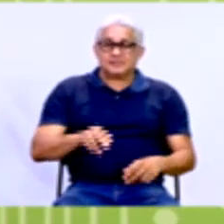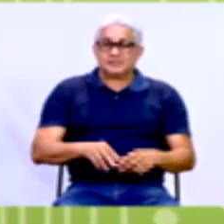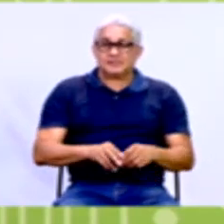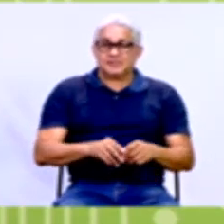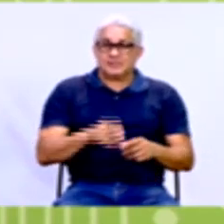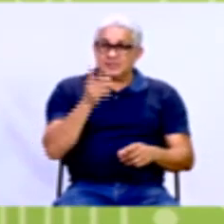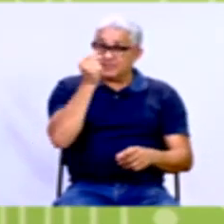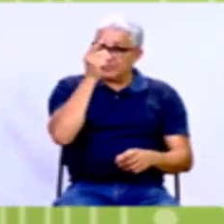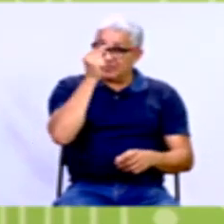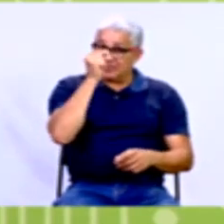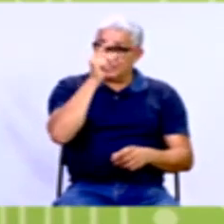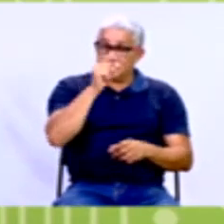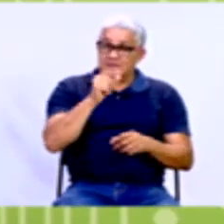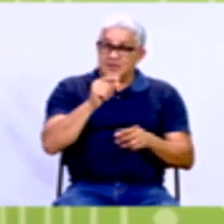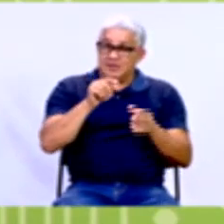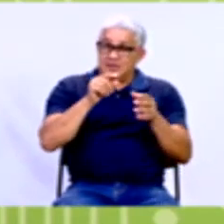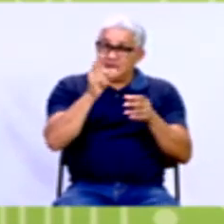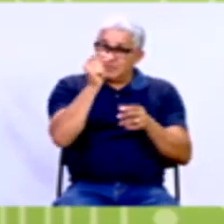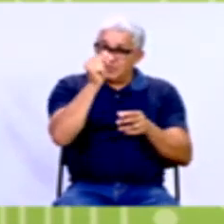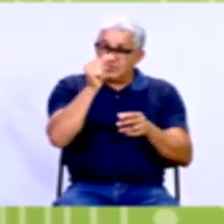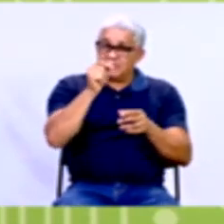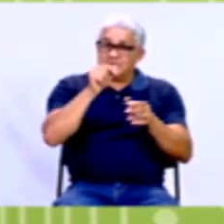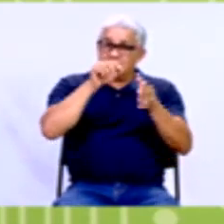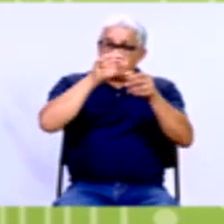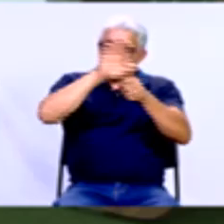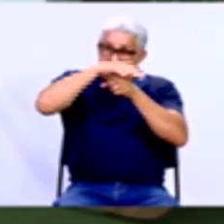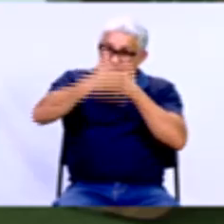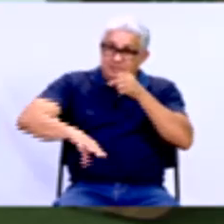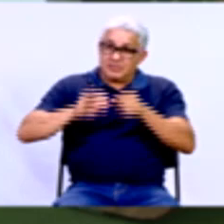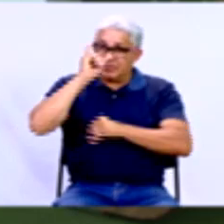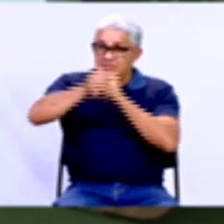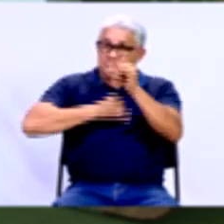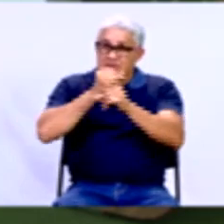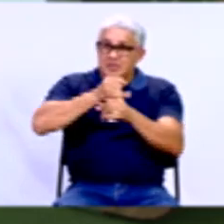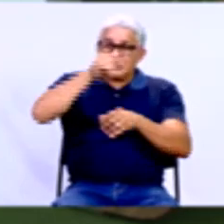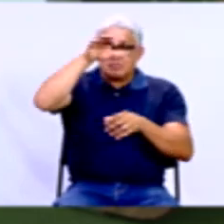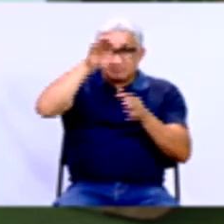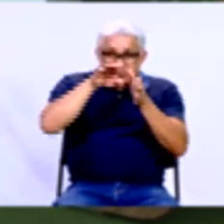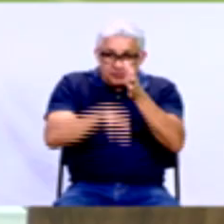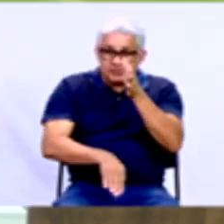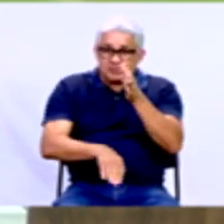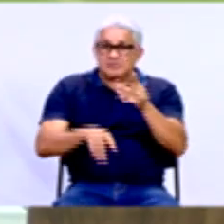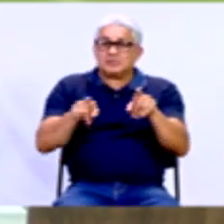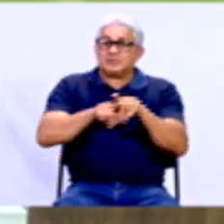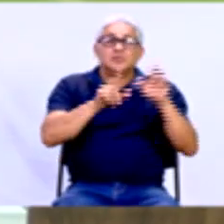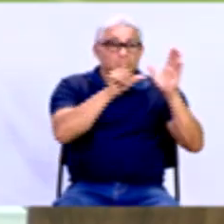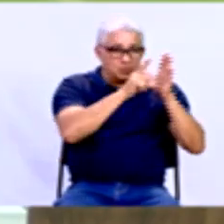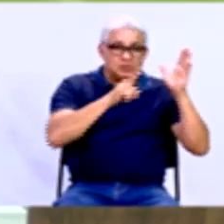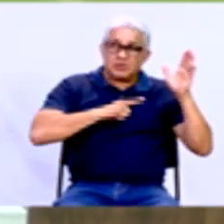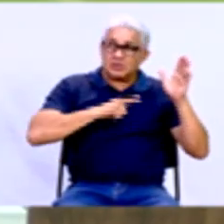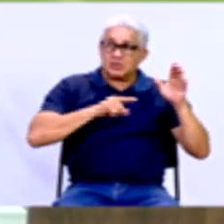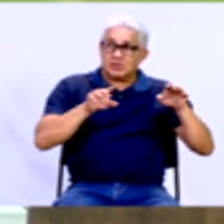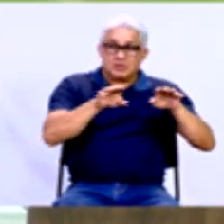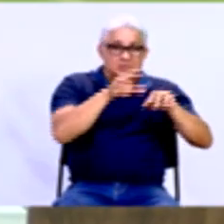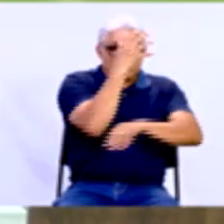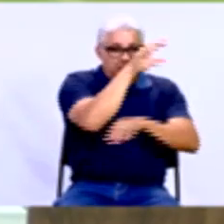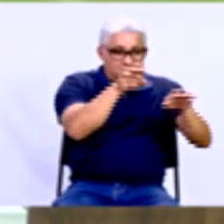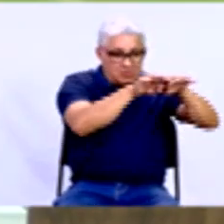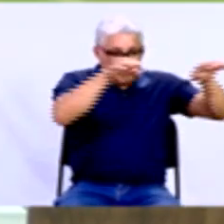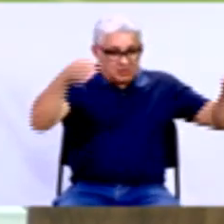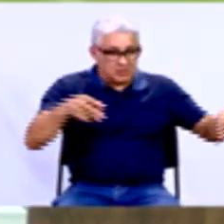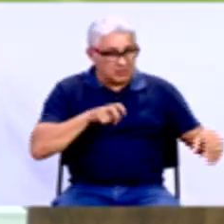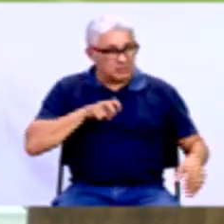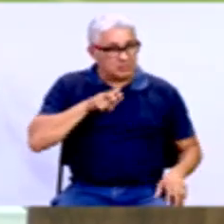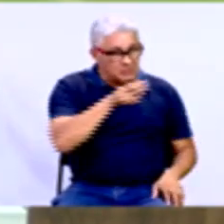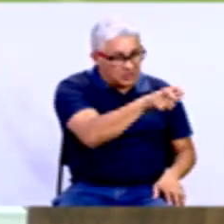mais baixos, né? Porque... Hoje tem lojas, professora, que colocam lá um balcão na sua loja, você vai na loja, compra